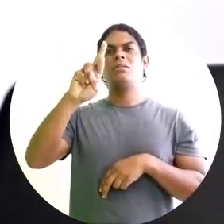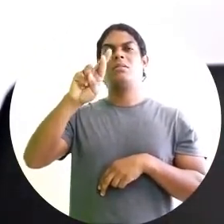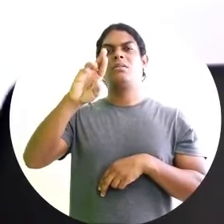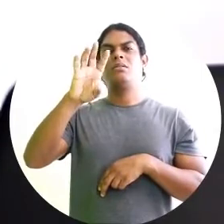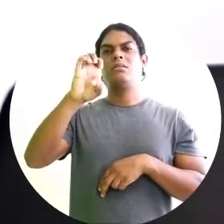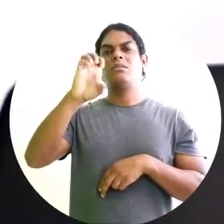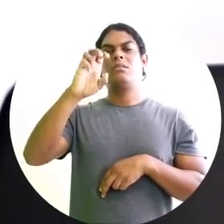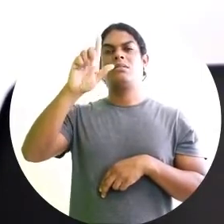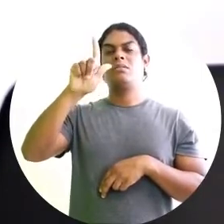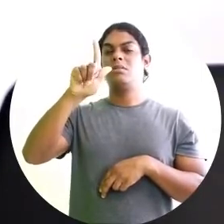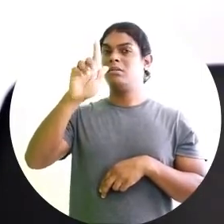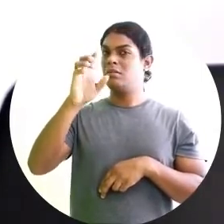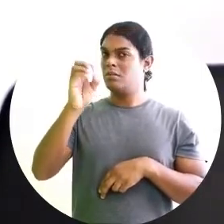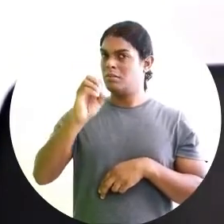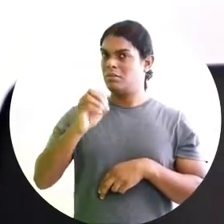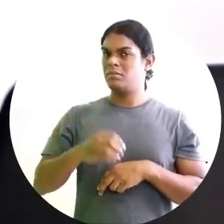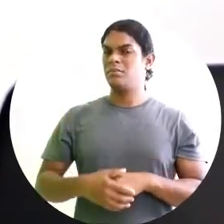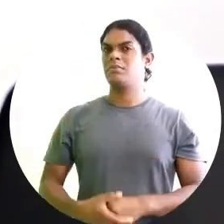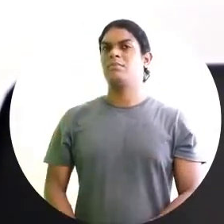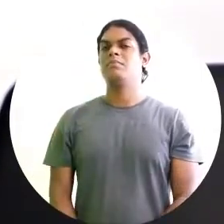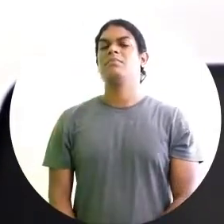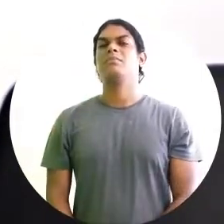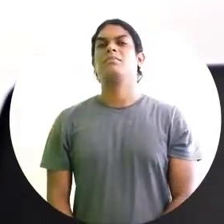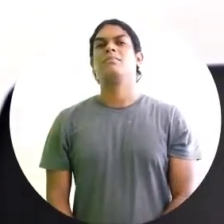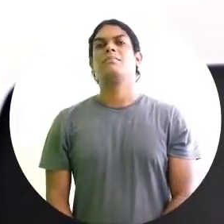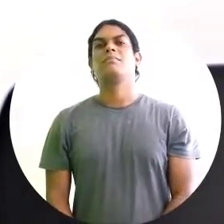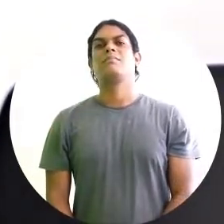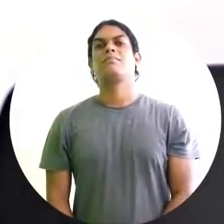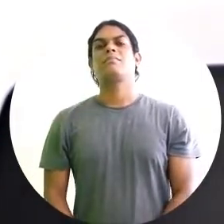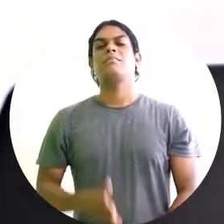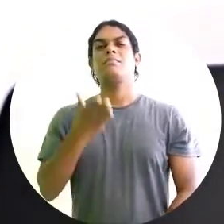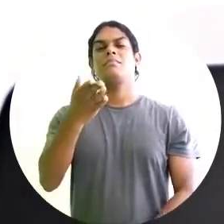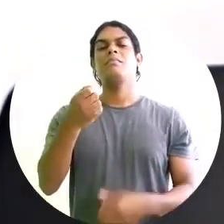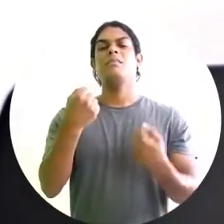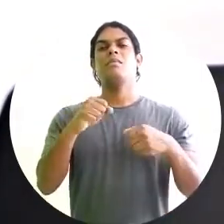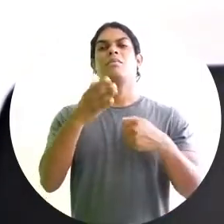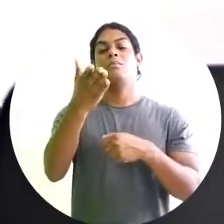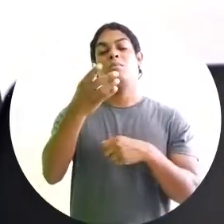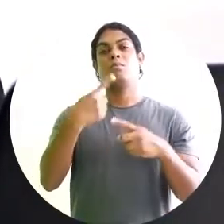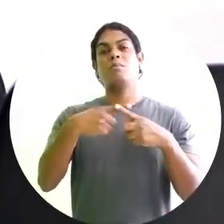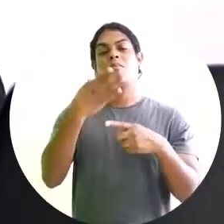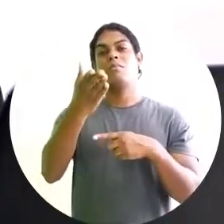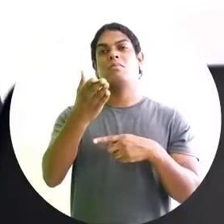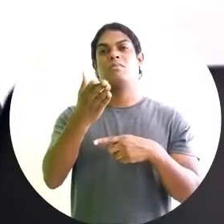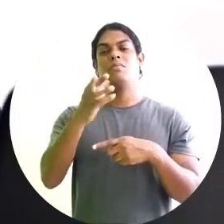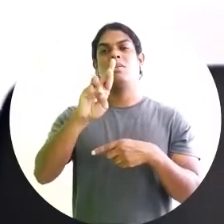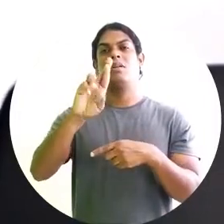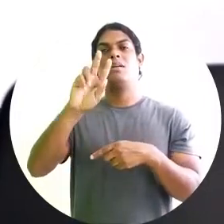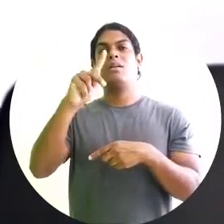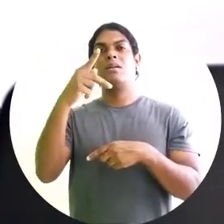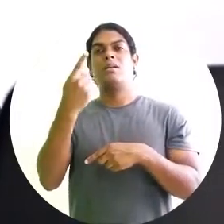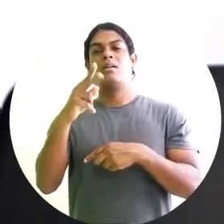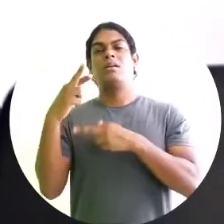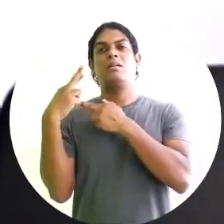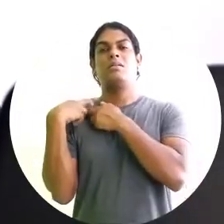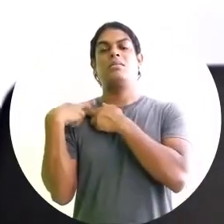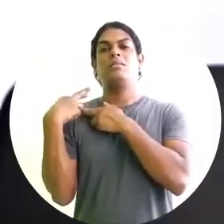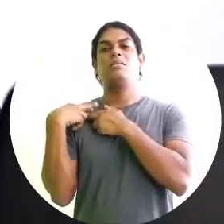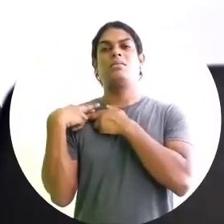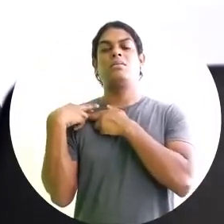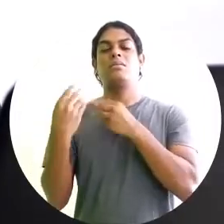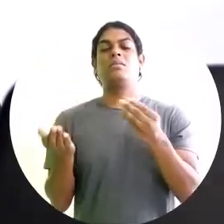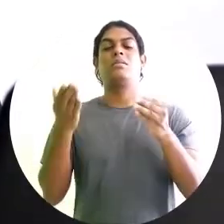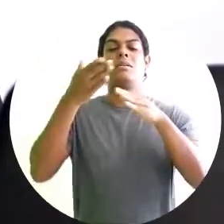vai ser responsável pela gerência justamente da entrada e da saída desses colaboradores,